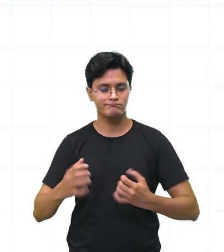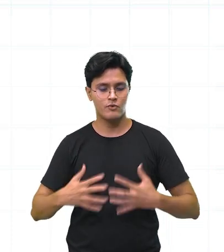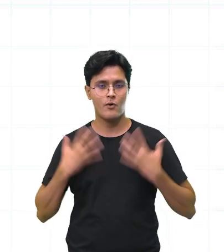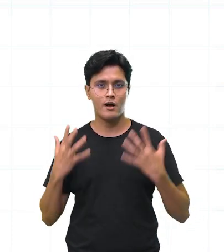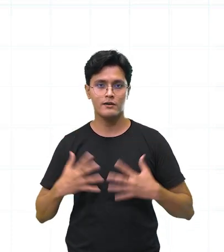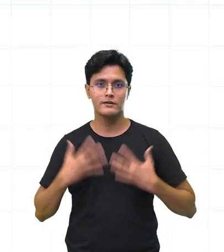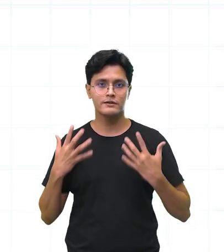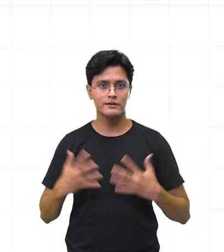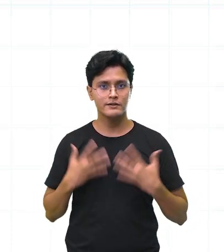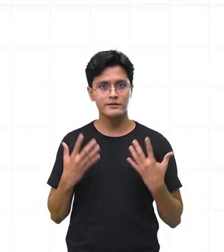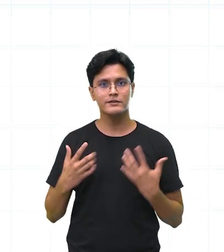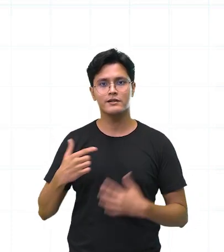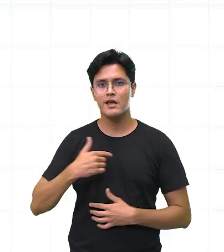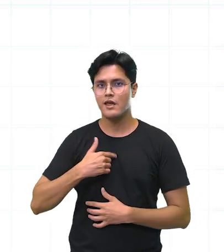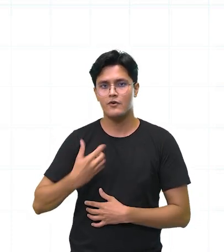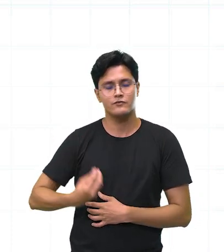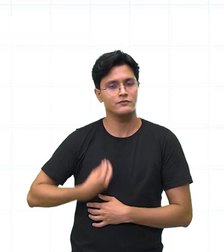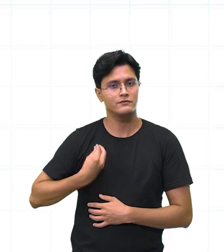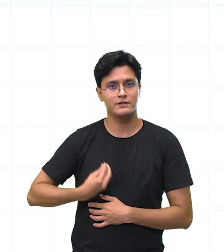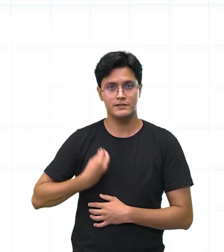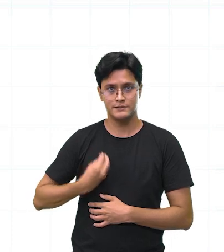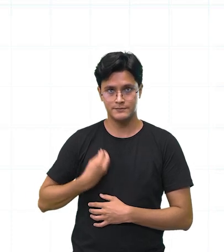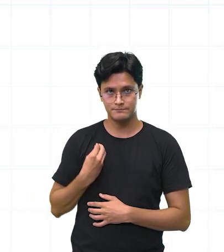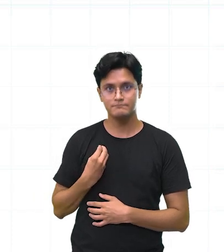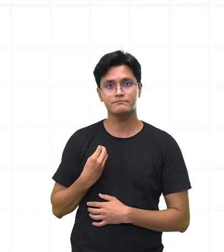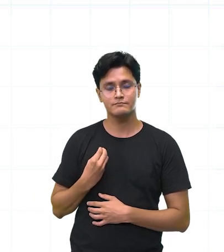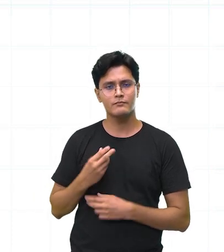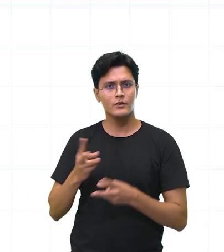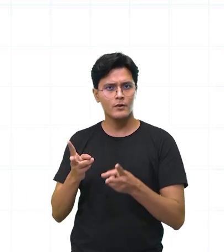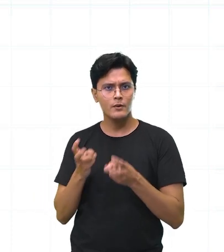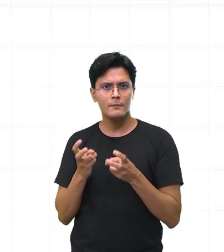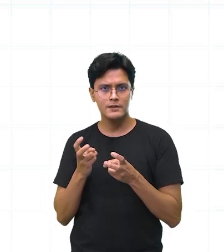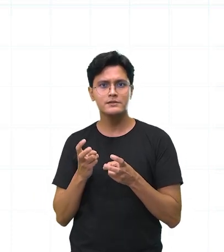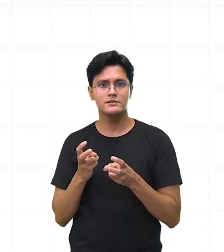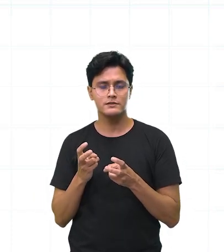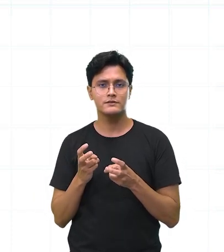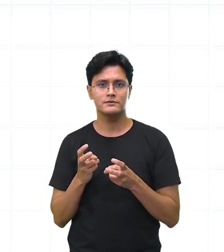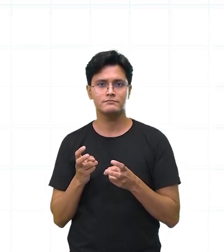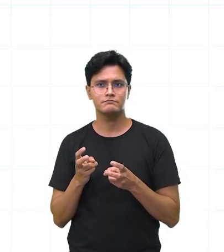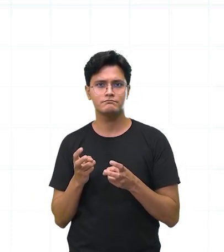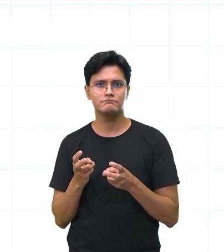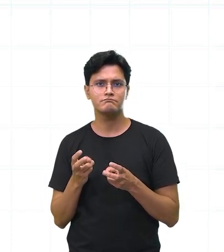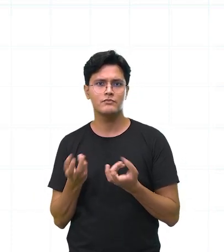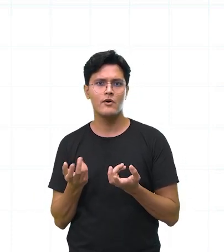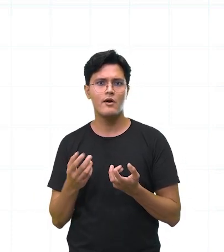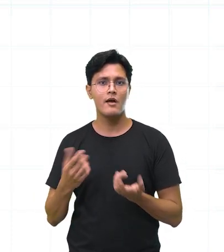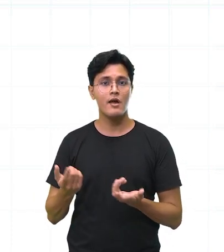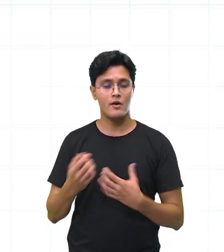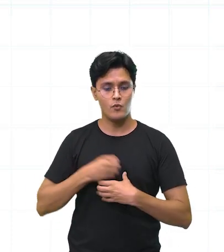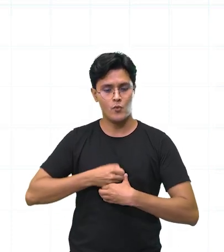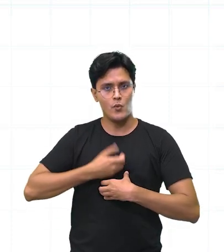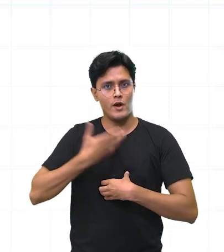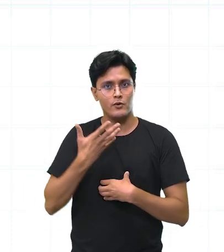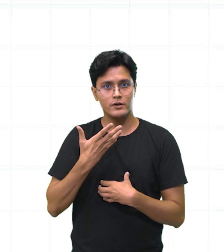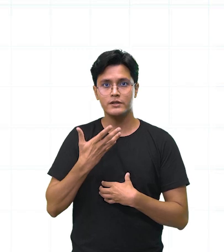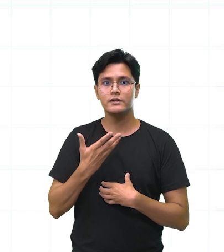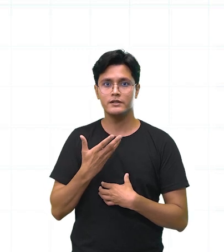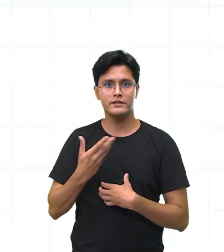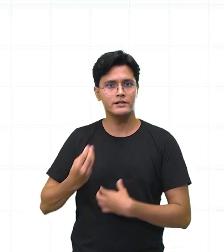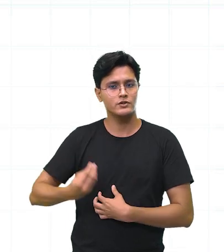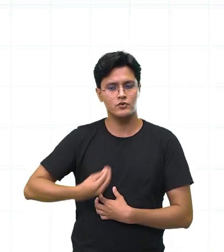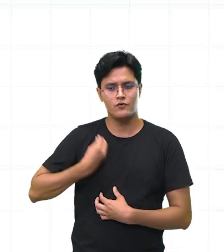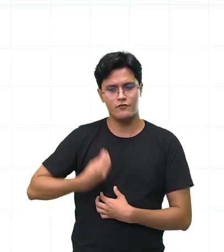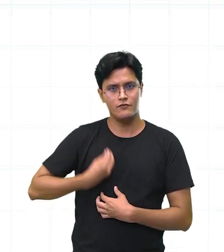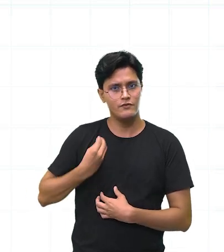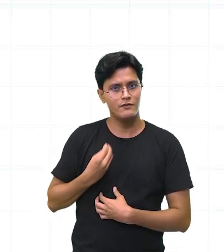de ninguém. Olha só, numa onda de alegria que não foi de ninguém. Não foi dele. Ele não participou dessa